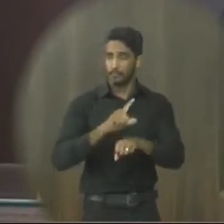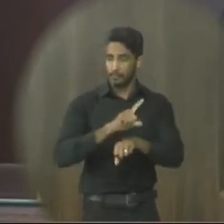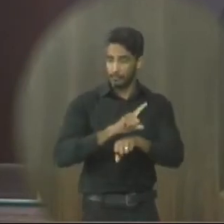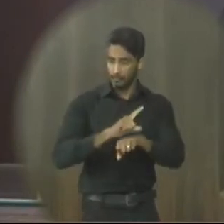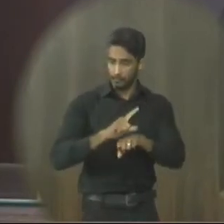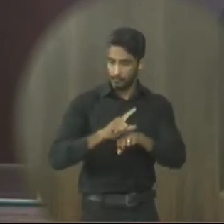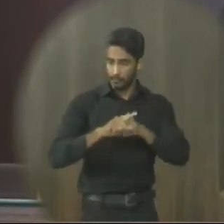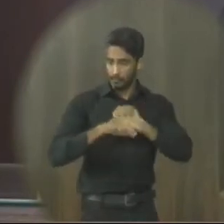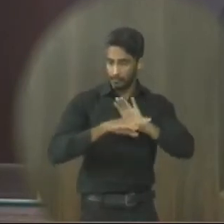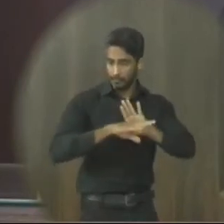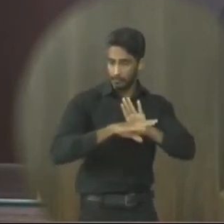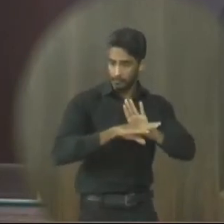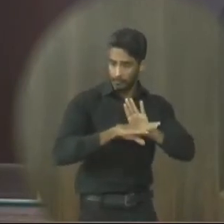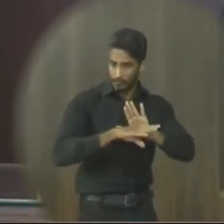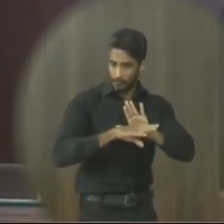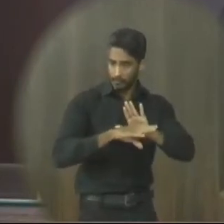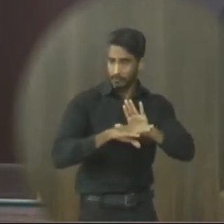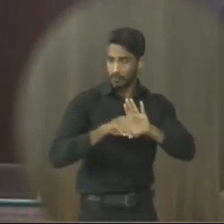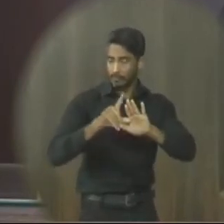da